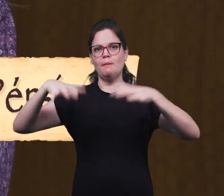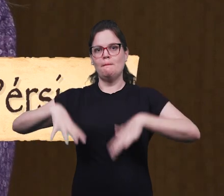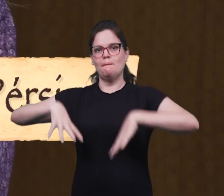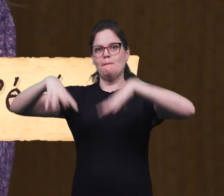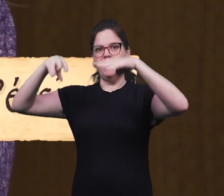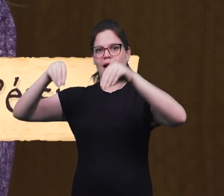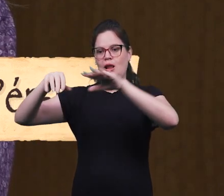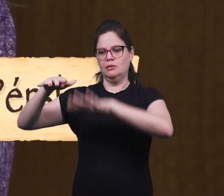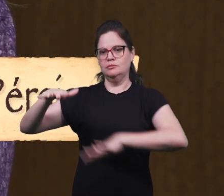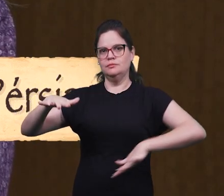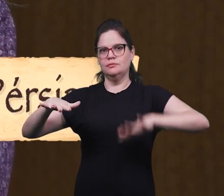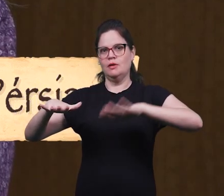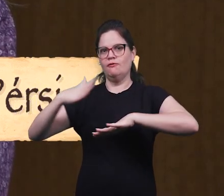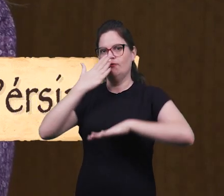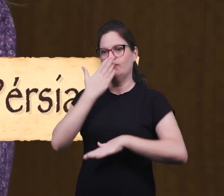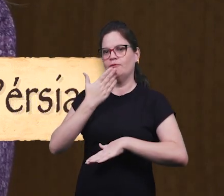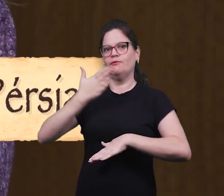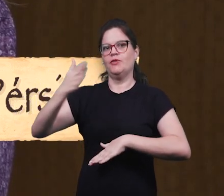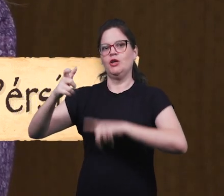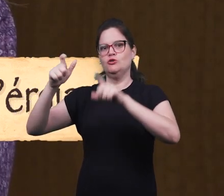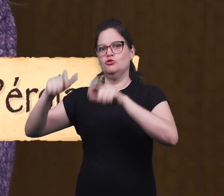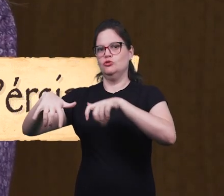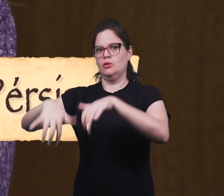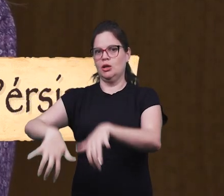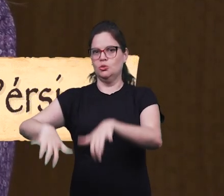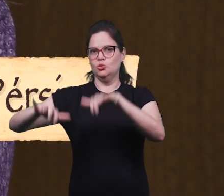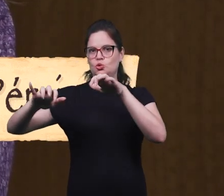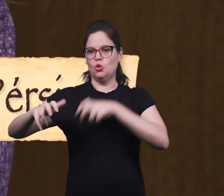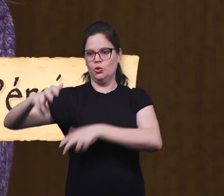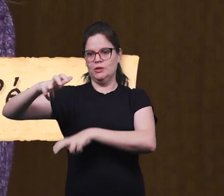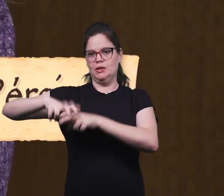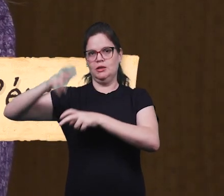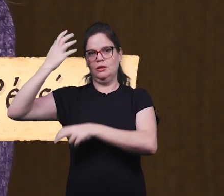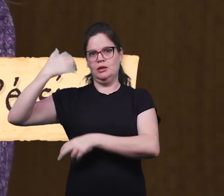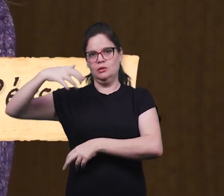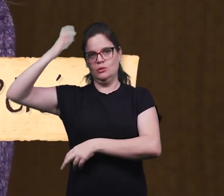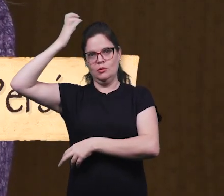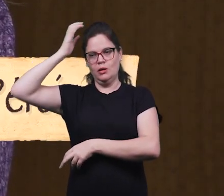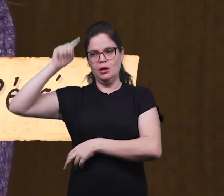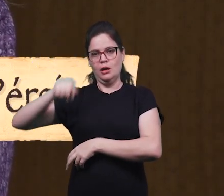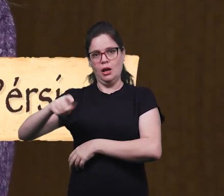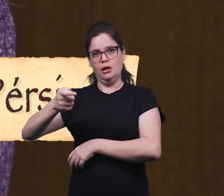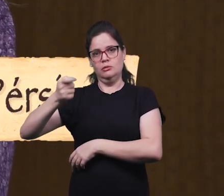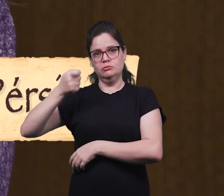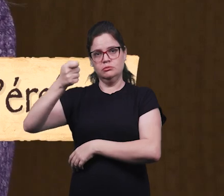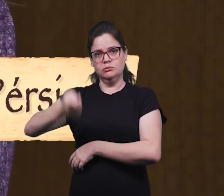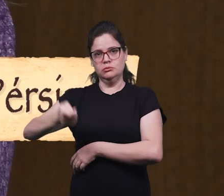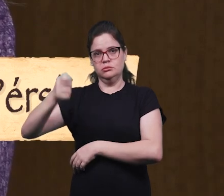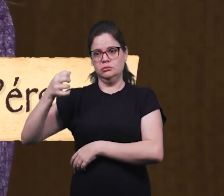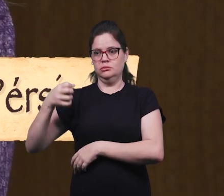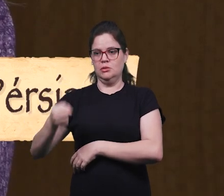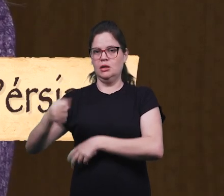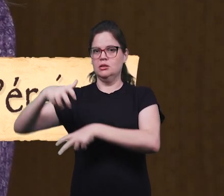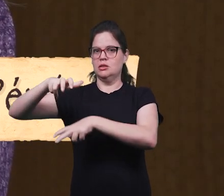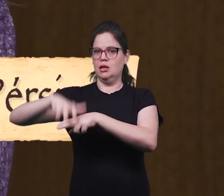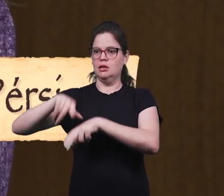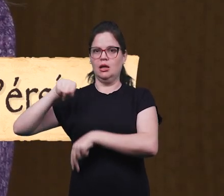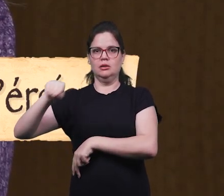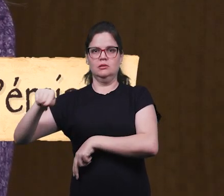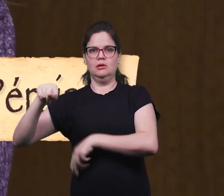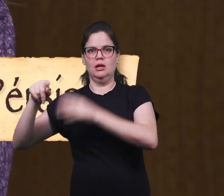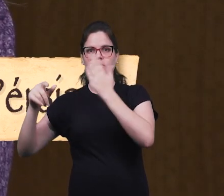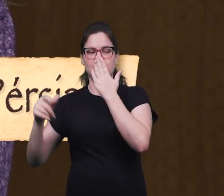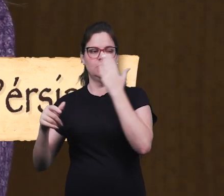que fica em frente ao salão do rei. Xerxes estava sentado em seu trono na grande sala real,